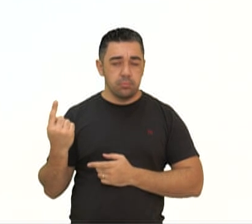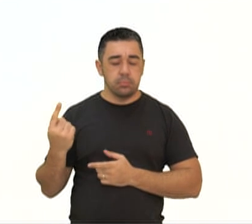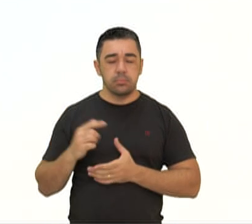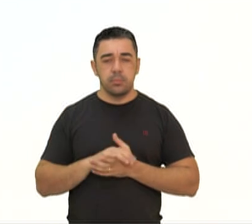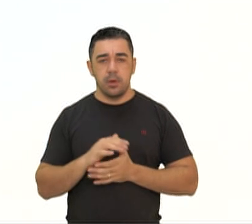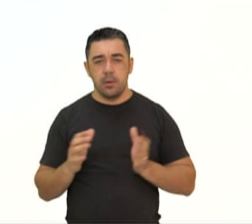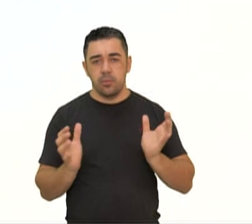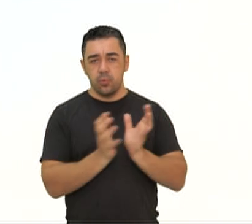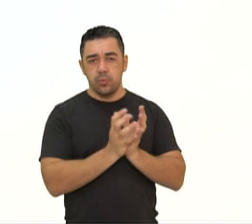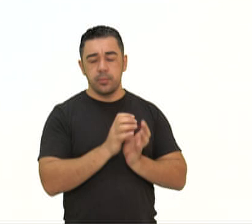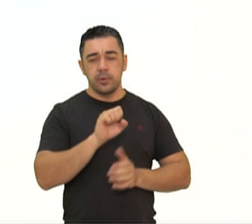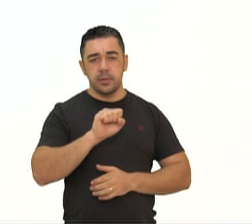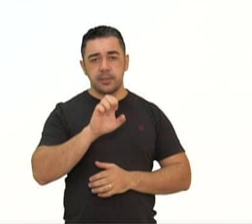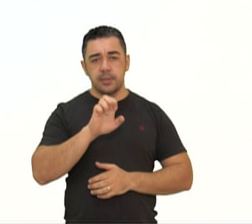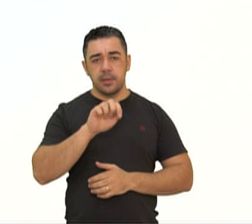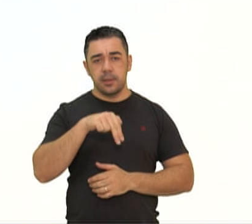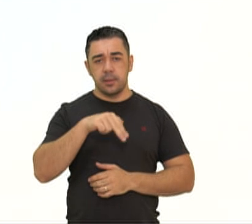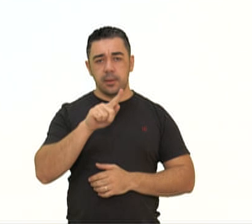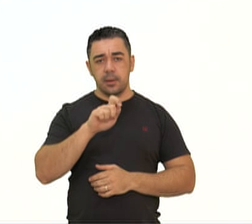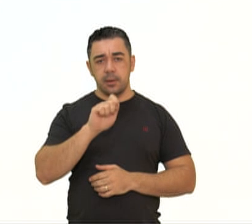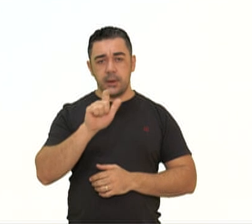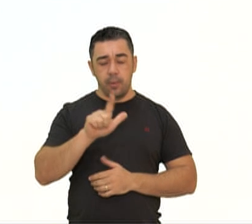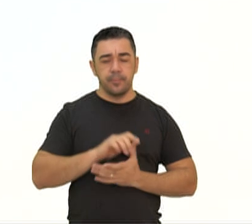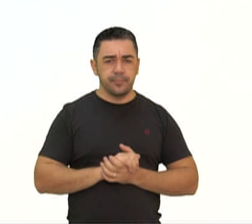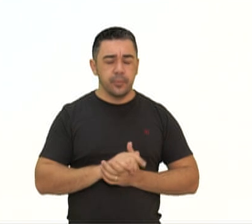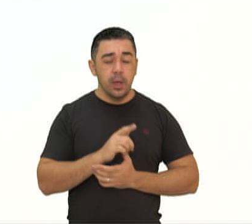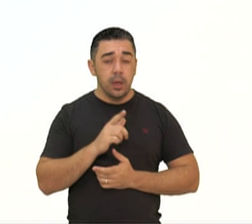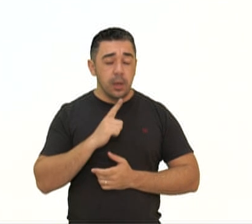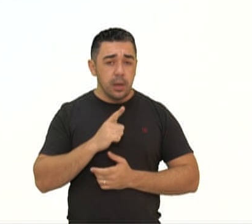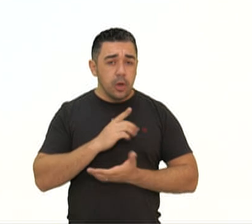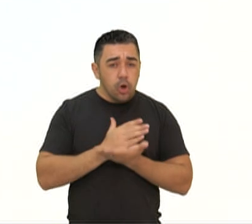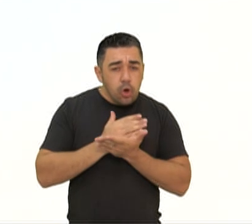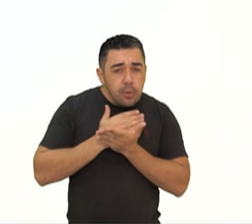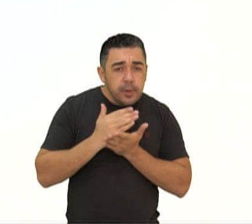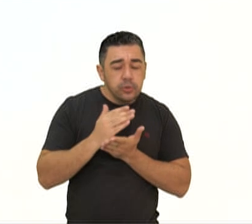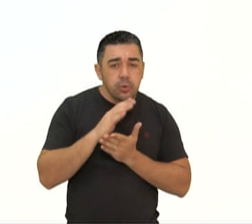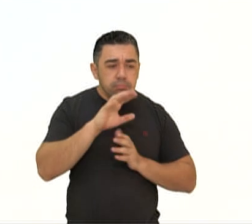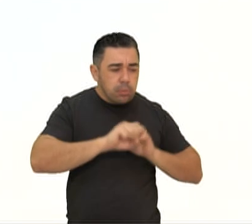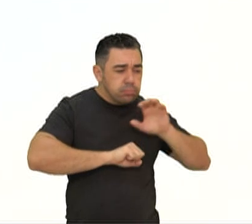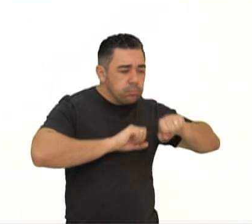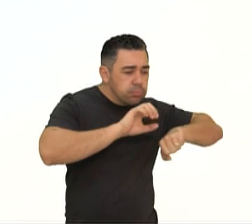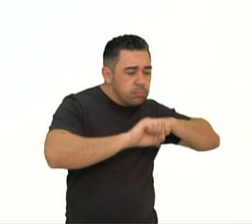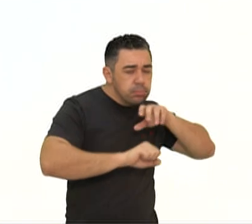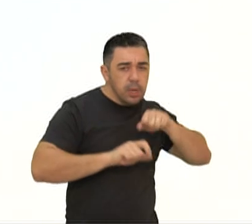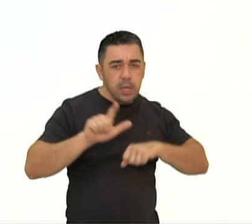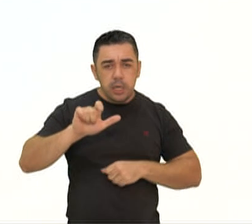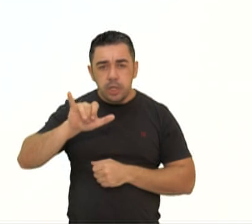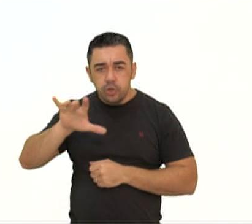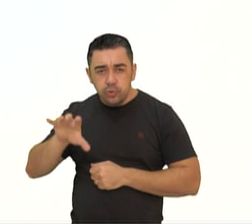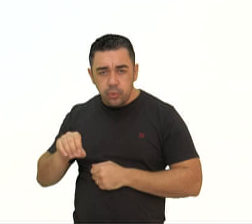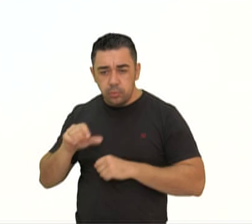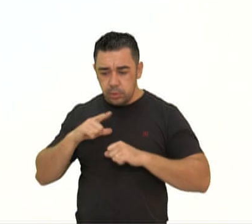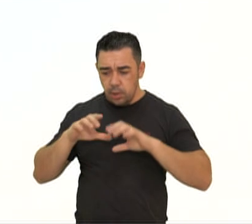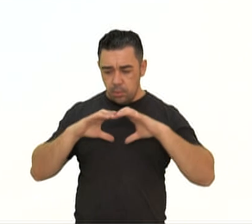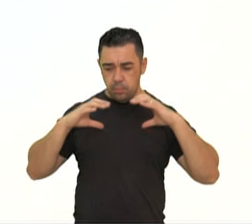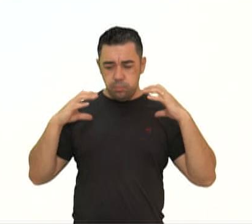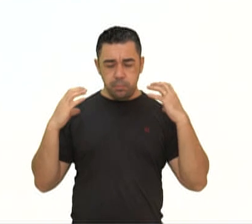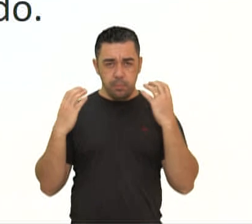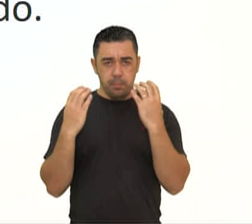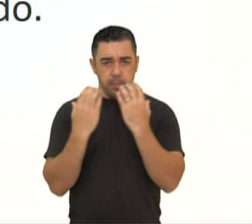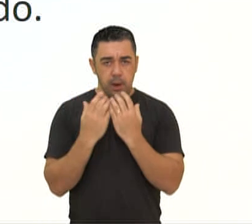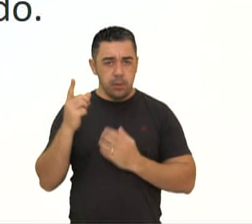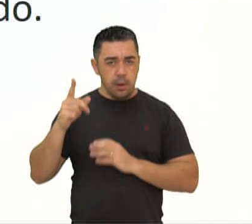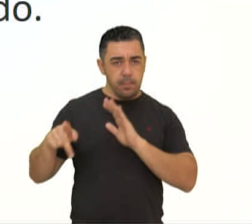terça, 19, eles começaram a recolher todo o lixo deixado nas arquibancadas do estádio Spartak, em